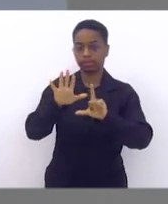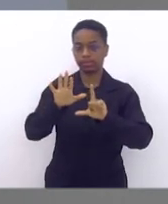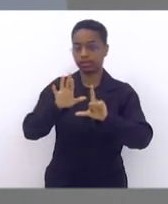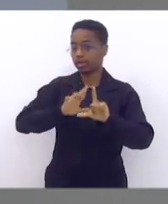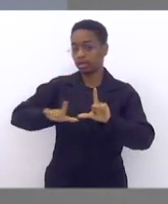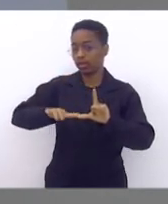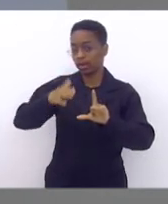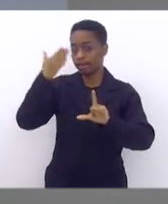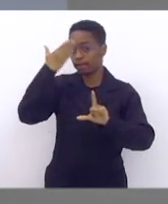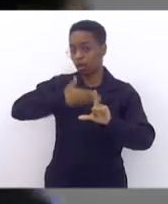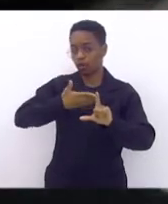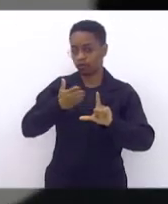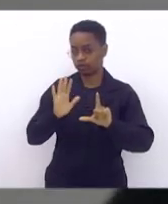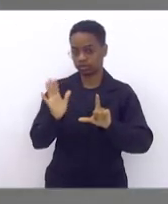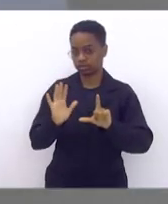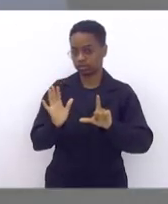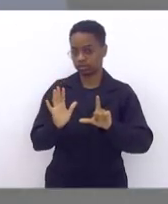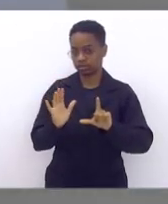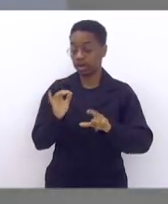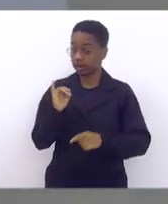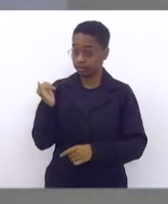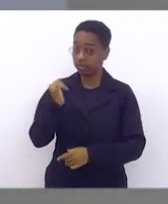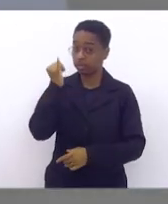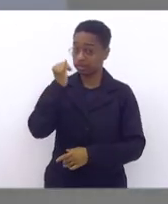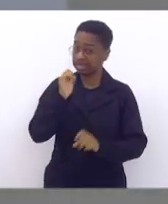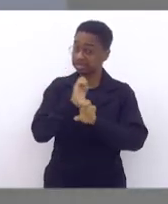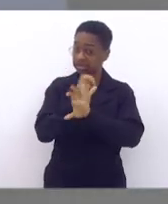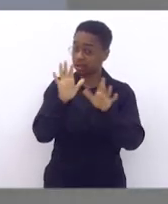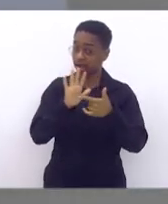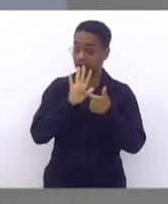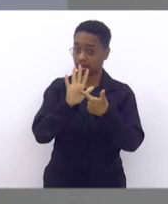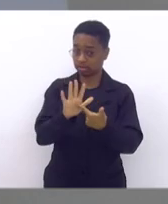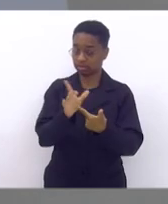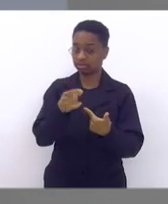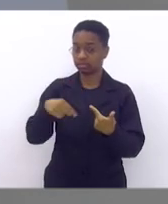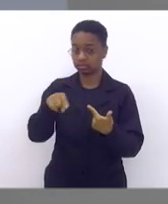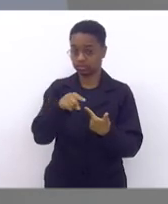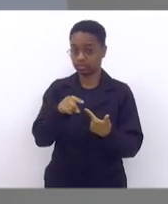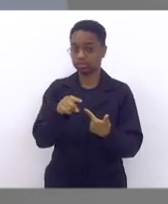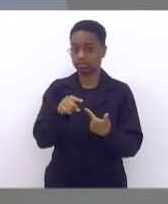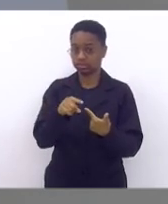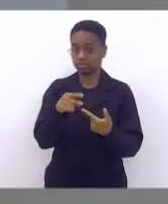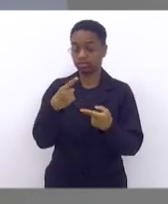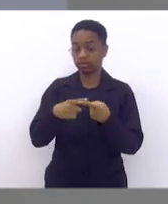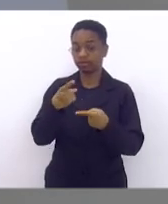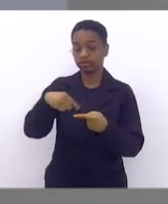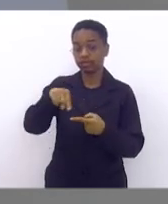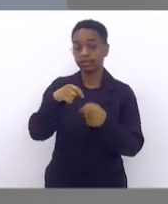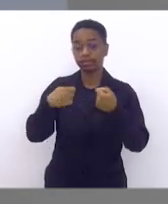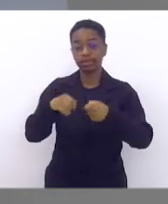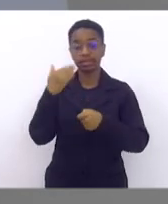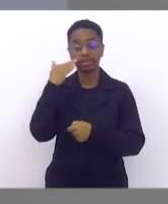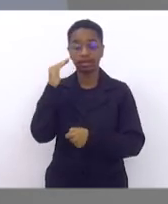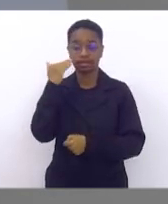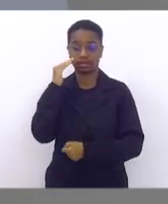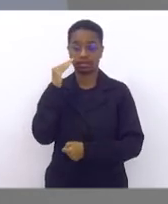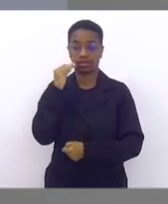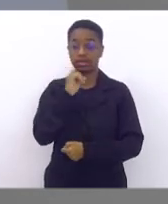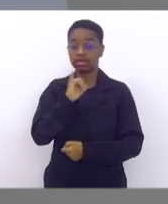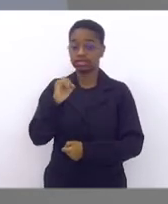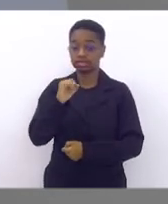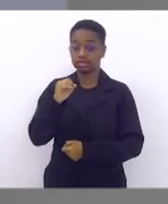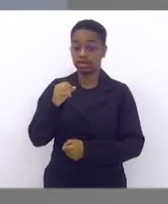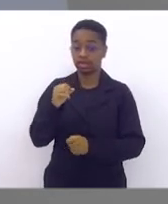prova pericial. Isso é muito importante de ficar todo mundo entender que, quando o